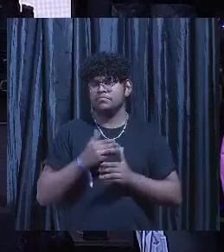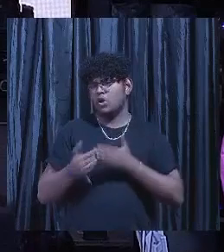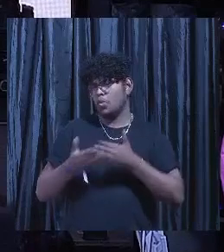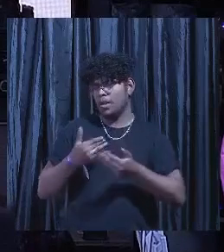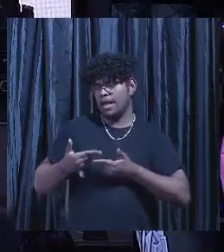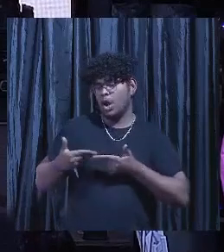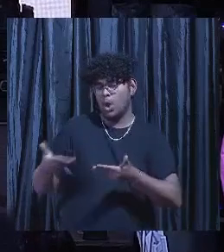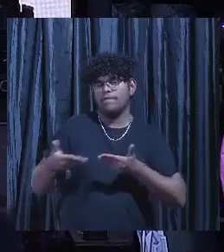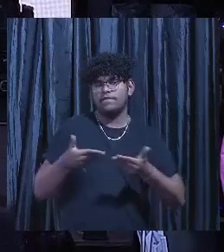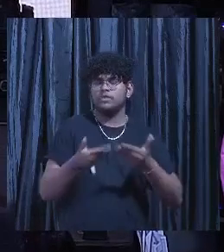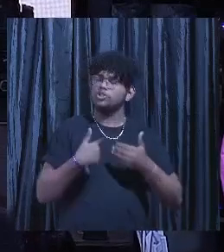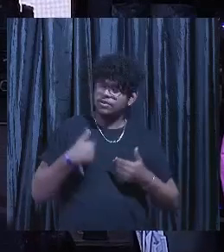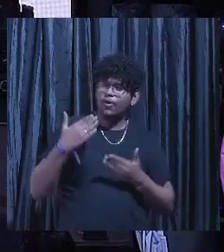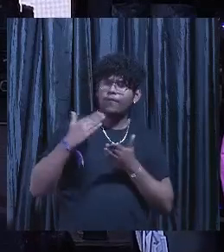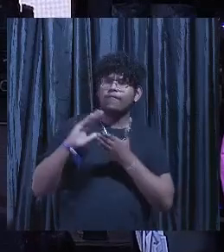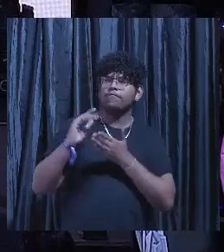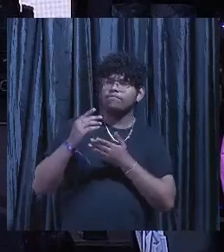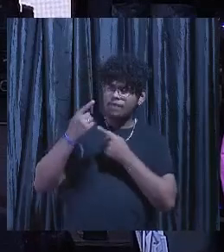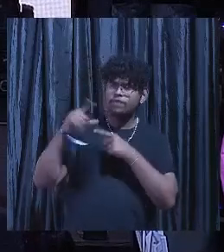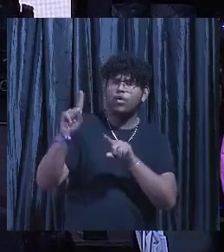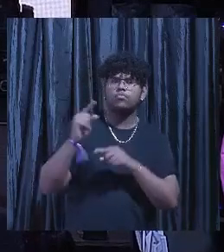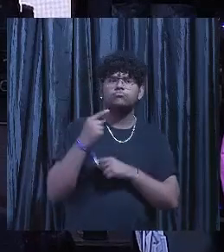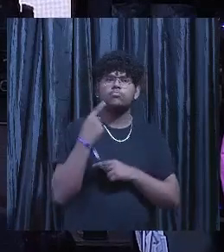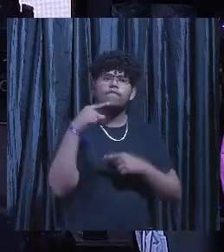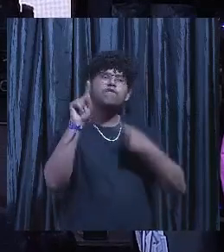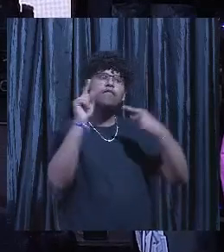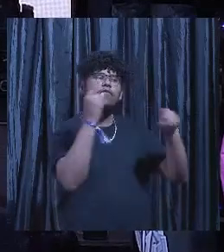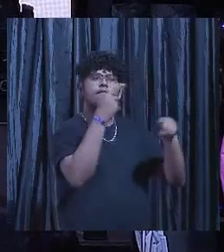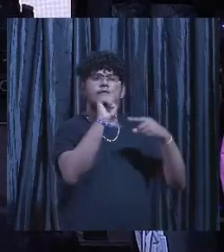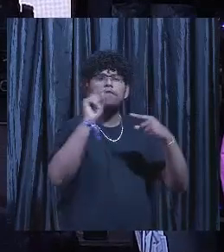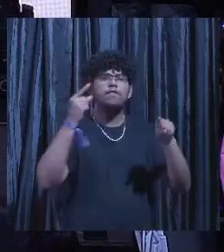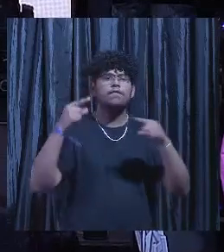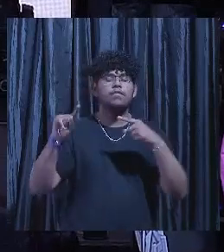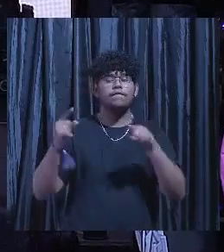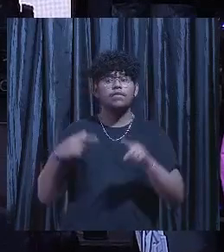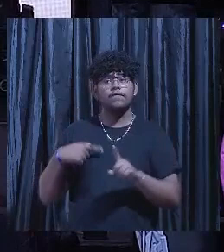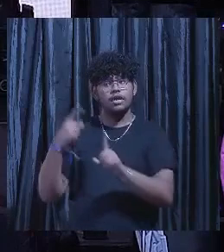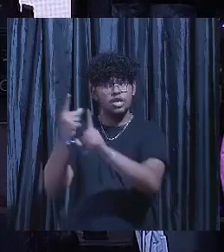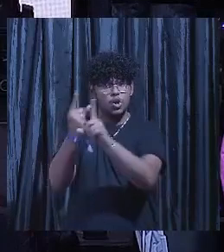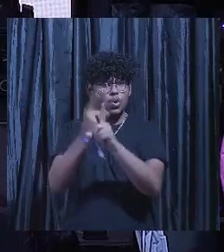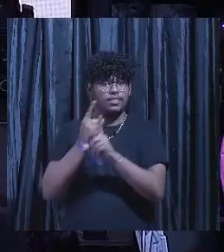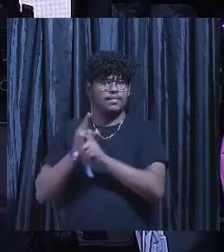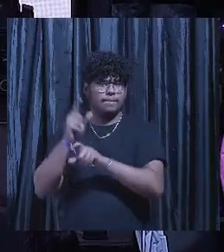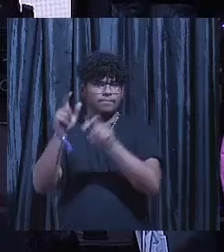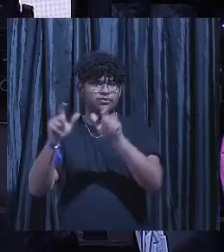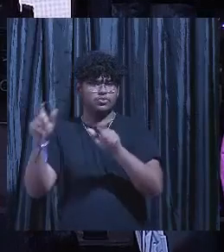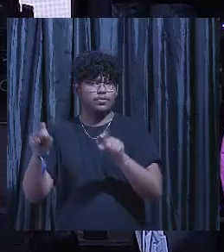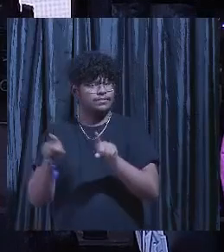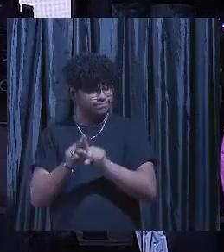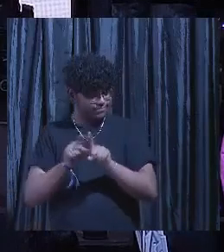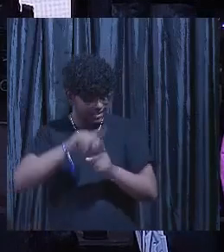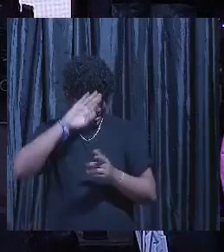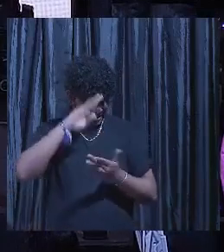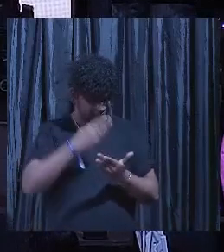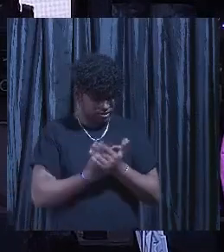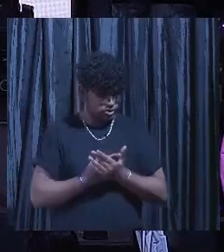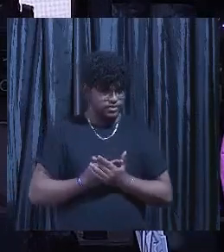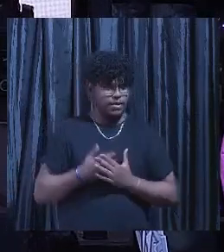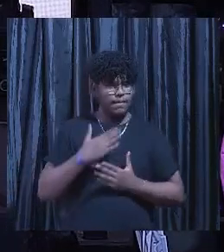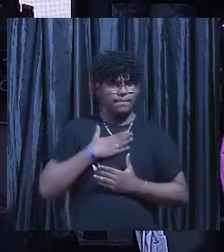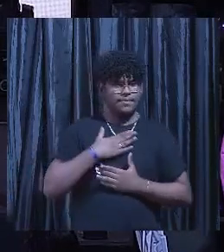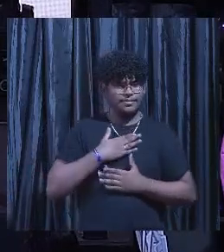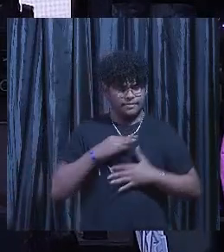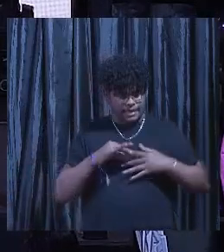tudo. E eu tinha essa questão de encontrar as pessoas. E depois acreditar muito na intuição. Porque a minha intuição sempre me